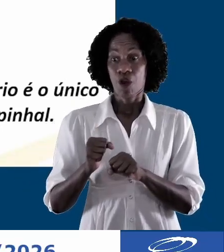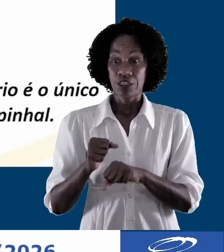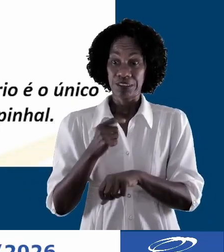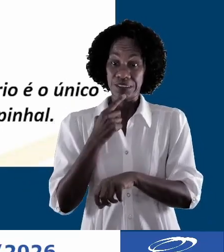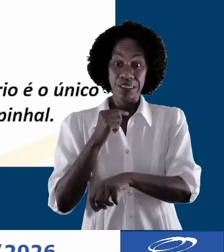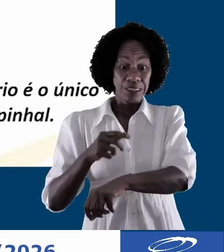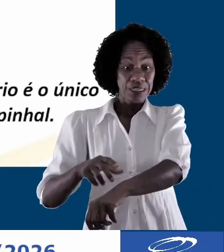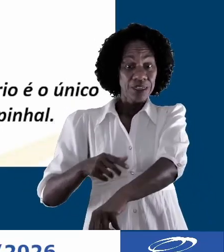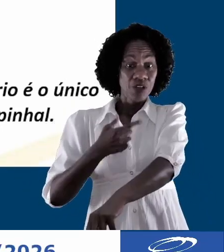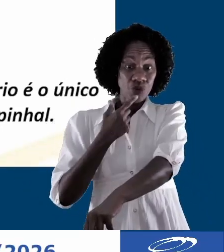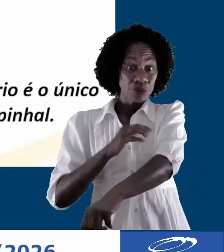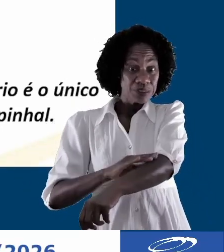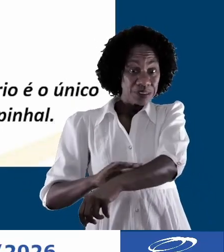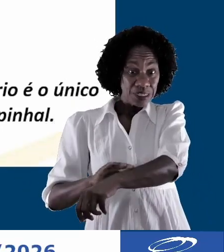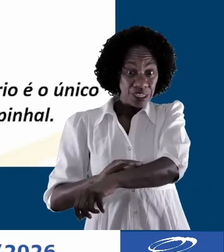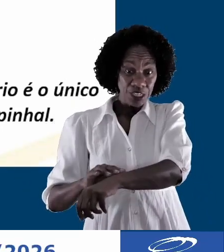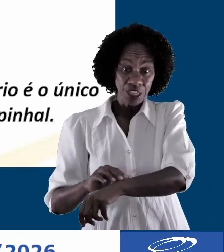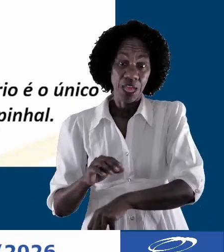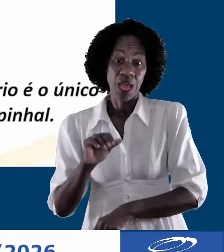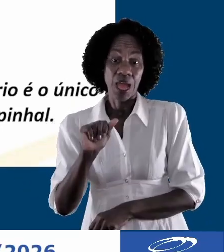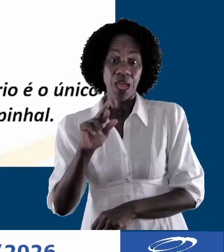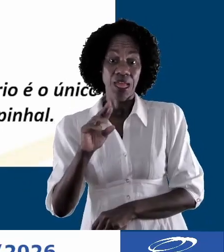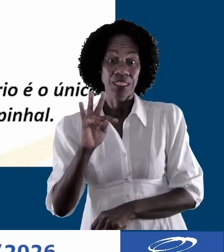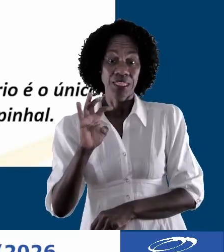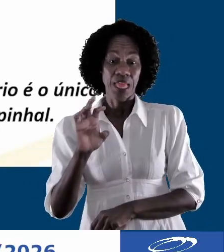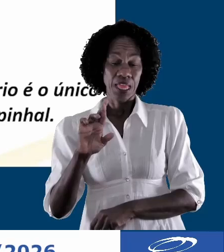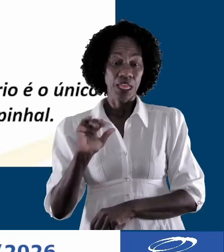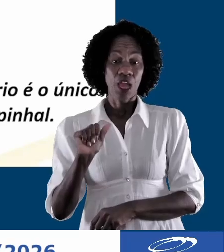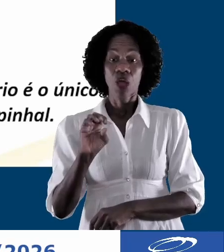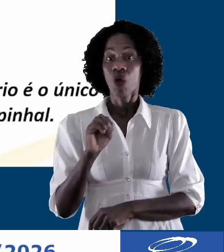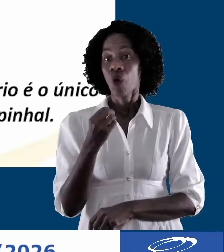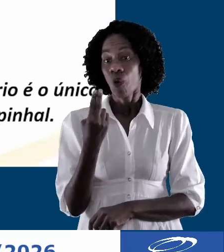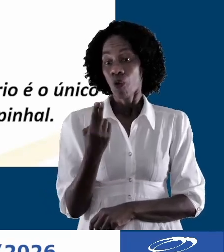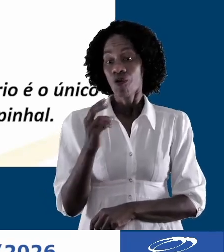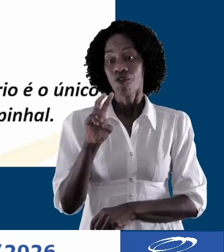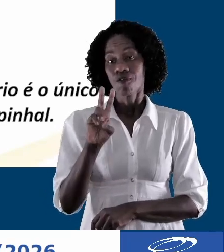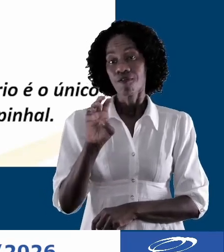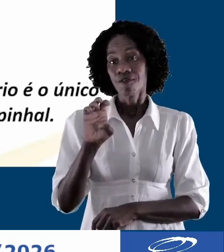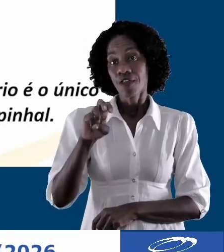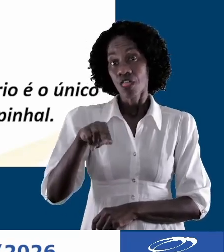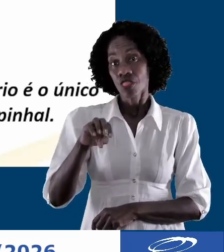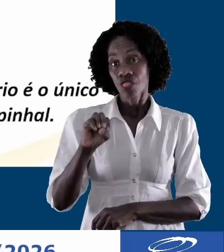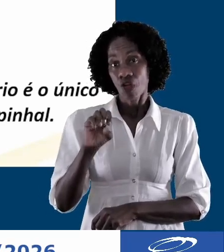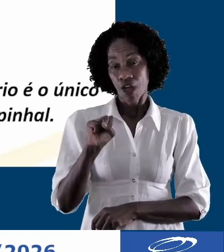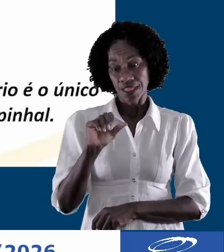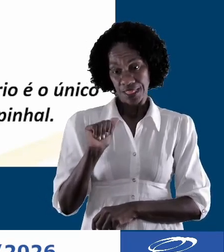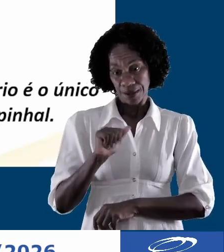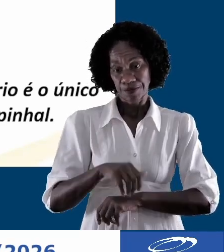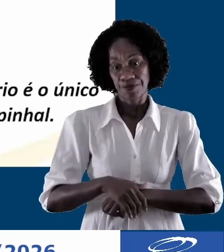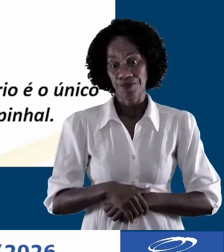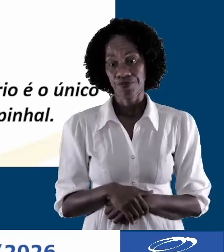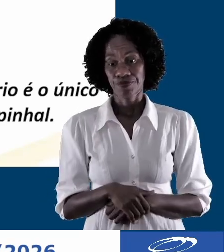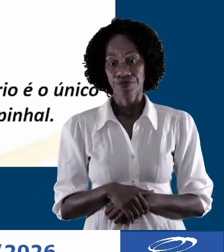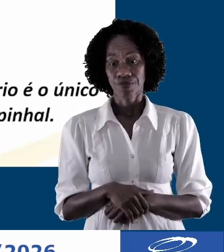arterial mais comum, e muitas vezes essa disseminação arterial ocorre pelas artérias paradiscais.